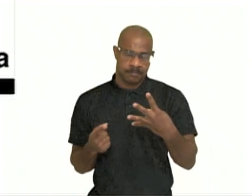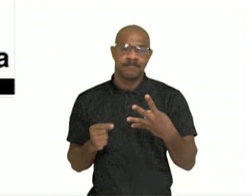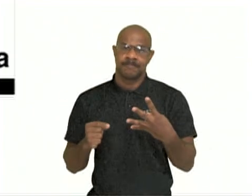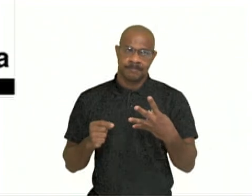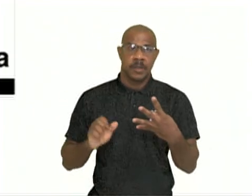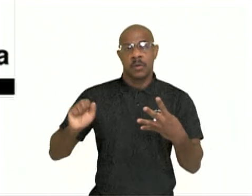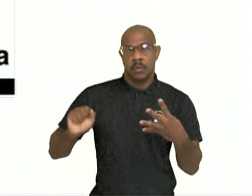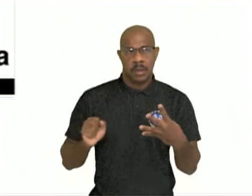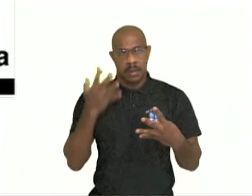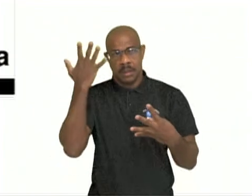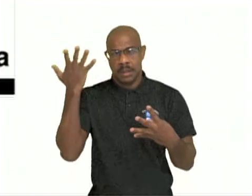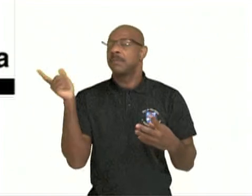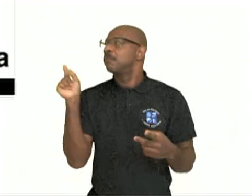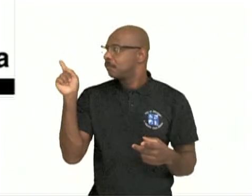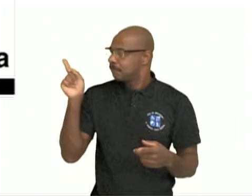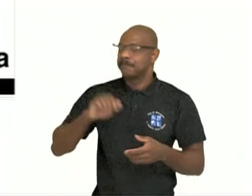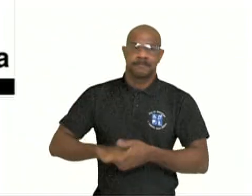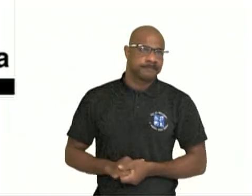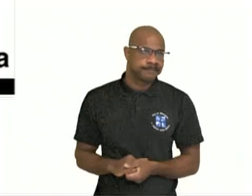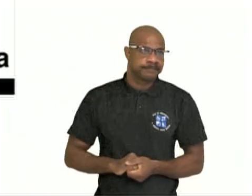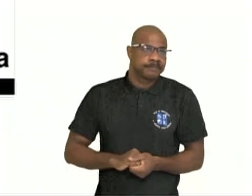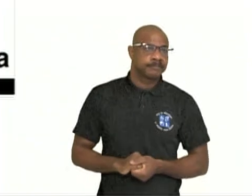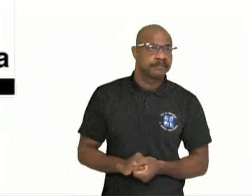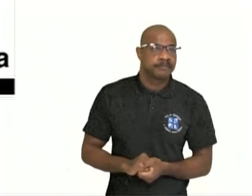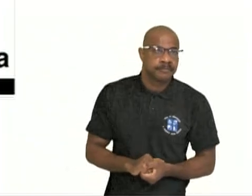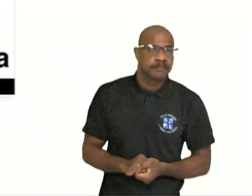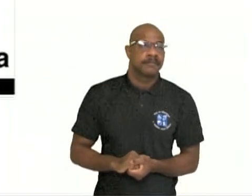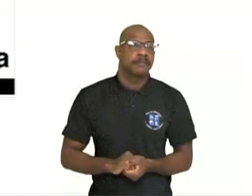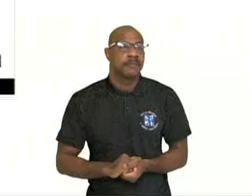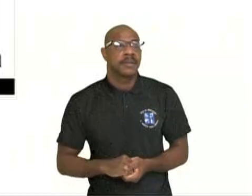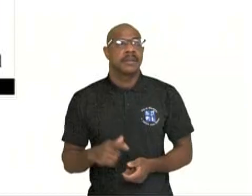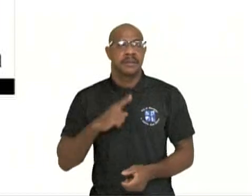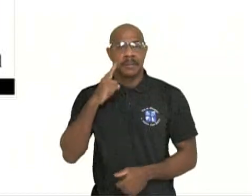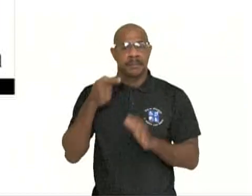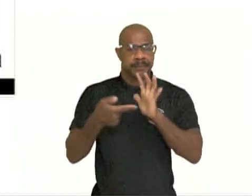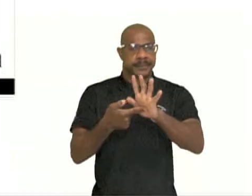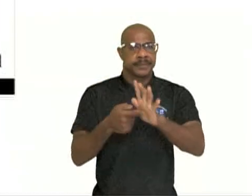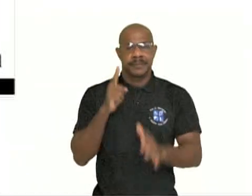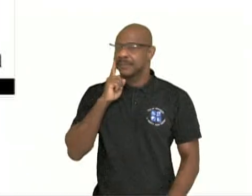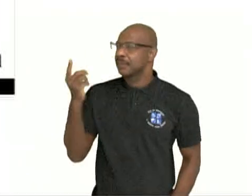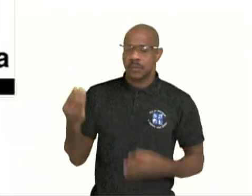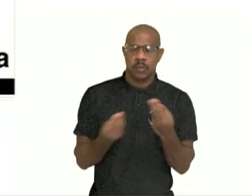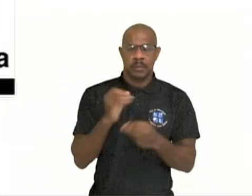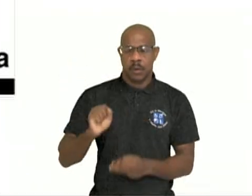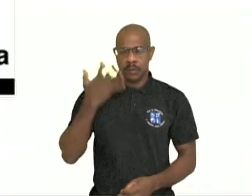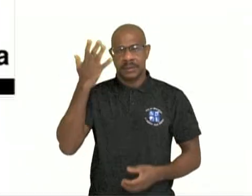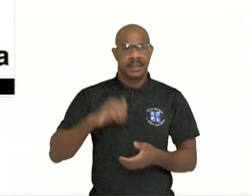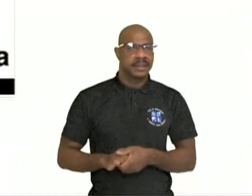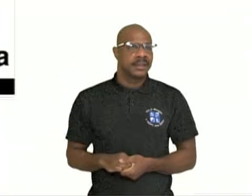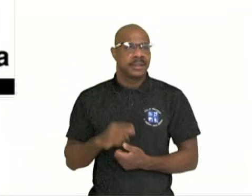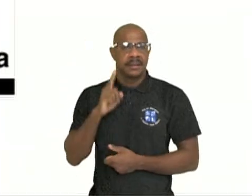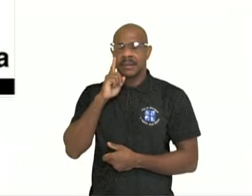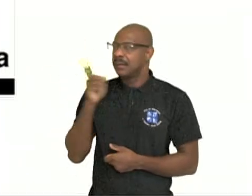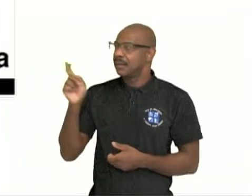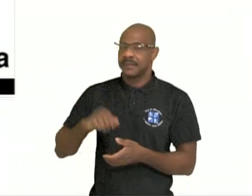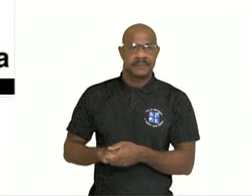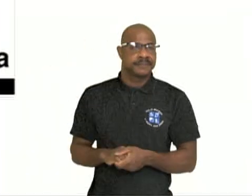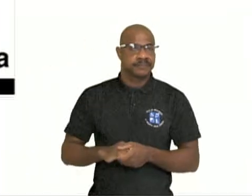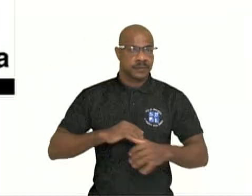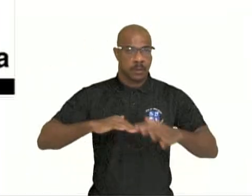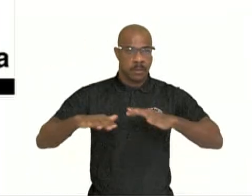consequências da movimentação das placas tectônicas. E aqui nós temos uma animação para mostrar isso para nós. Conforme as placas tectônicas vão